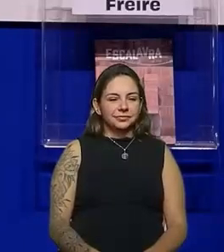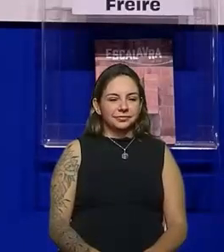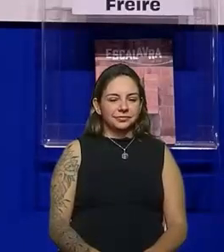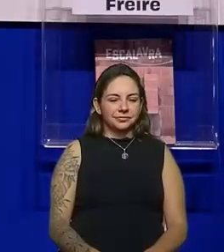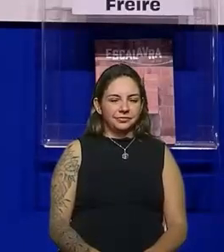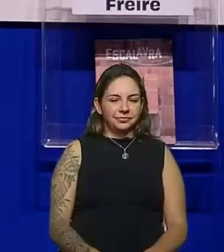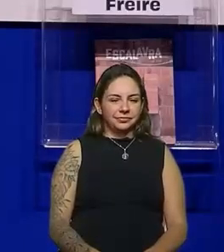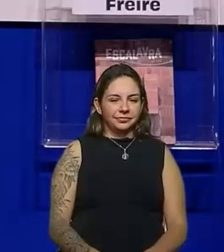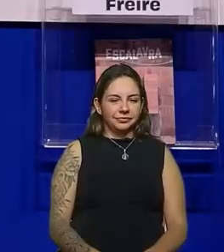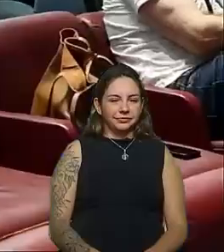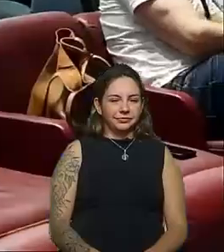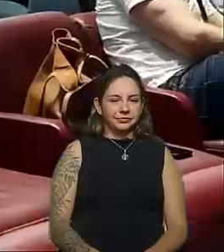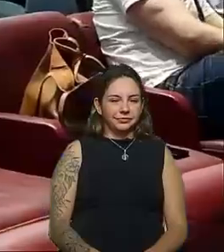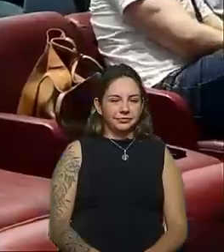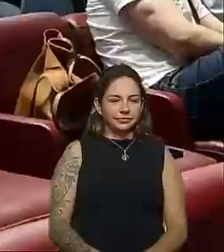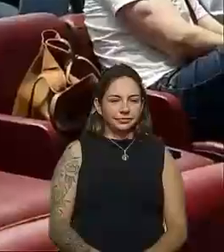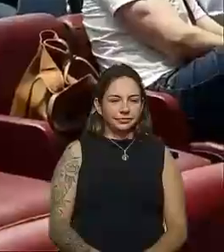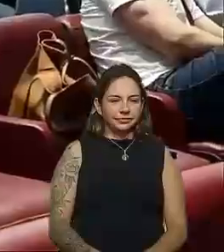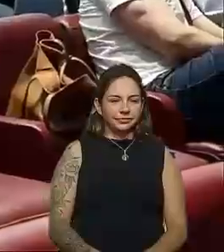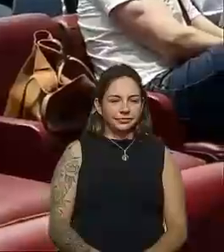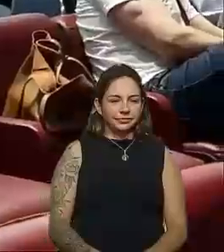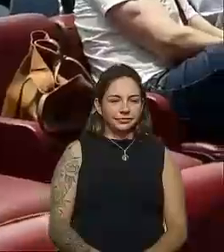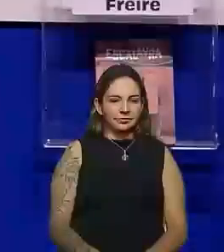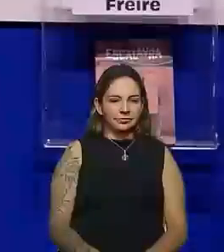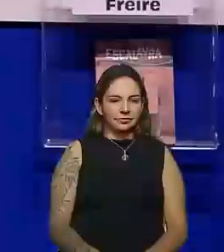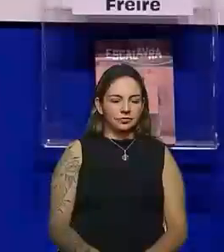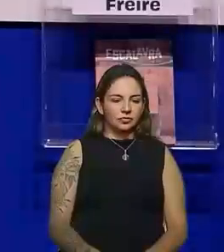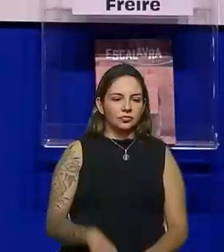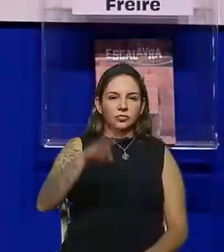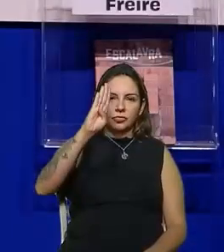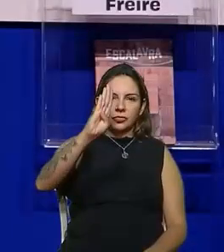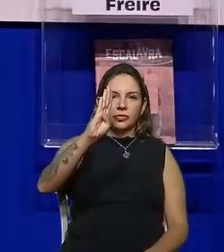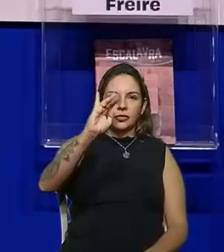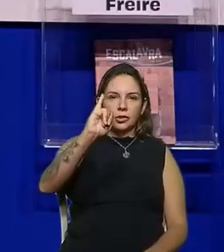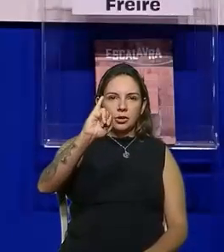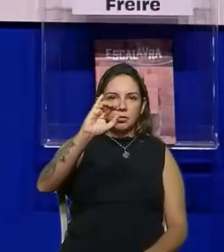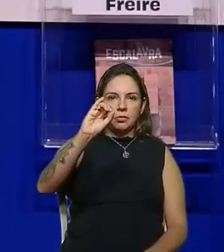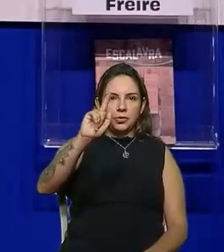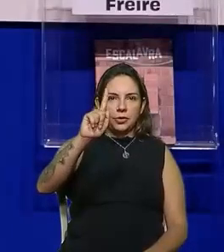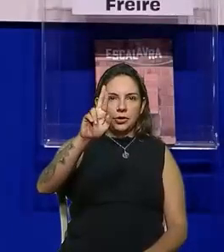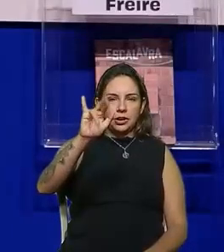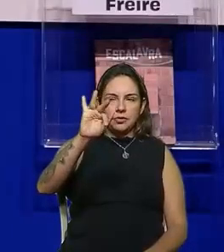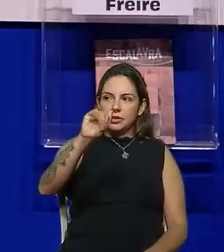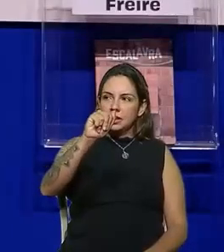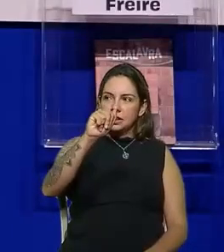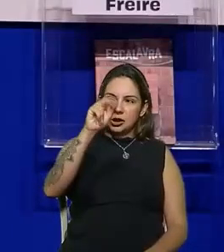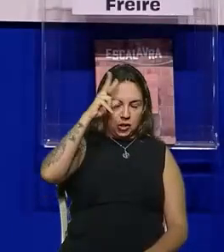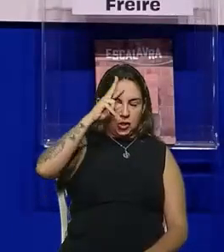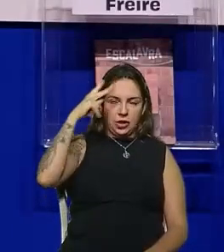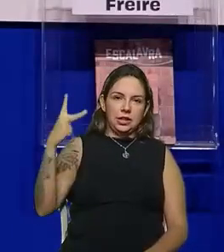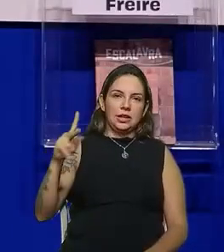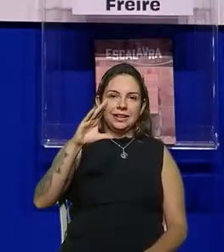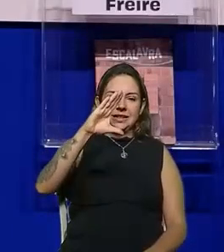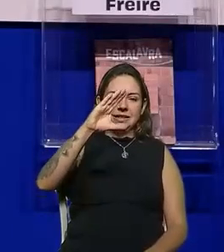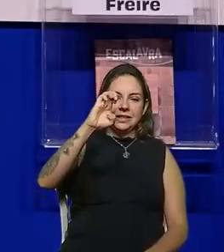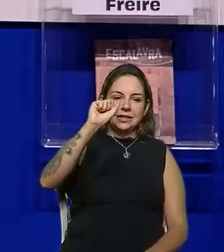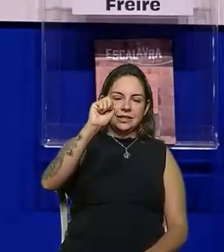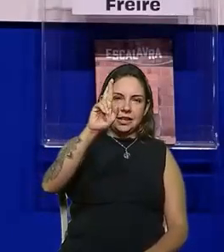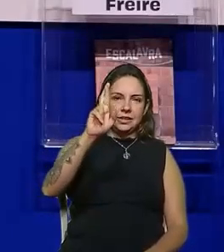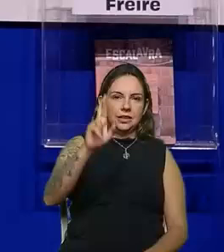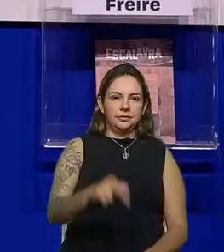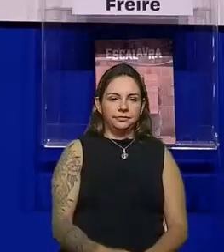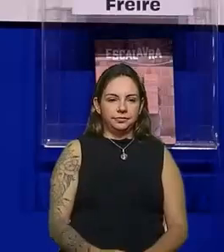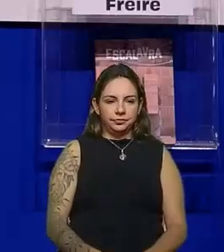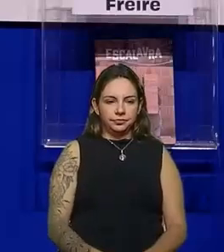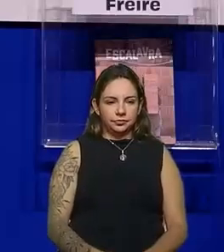bonita, né? Recomendo essa leitura, biografia César Lattes, Uma Vida. Muito boa, é uma biografia